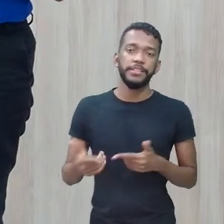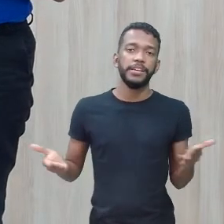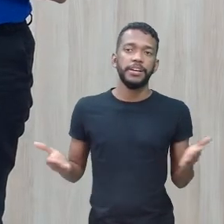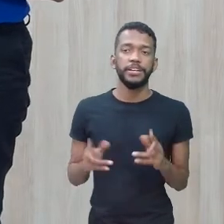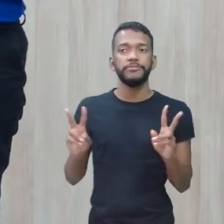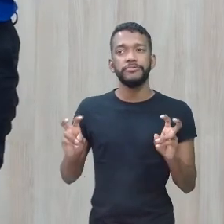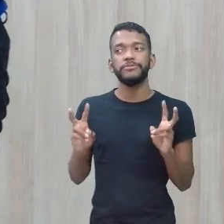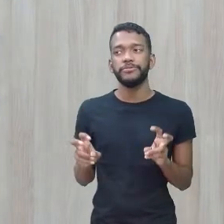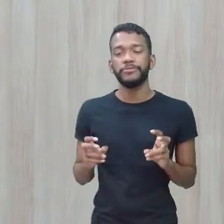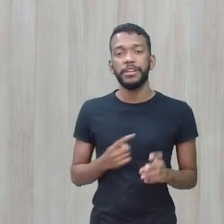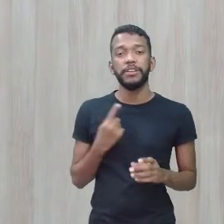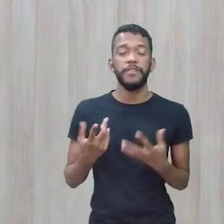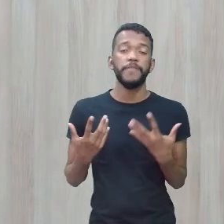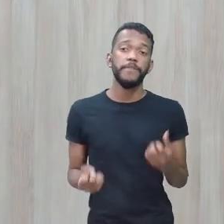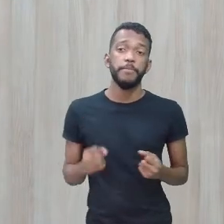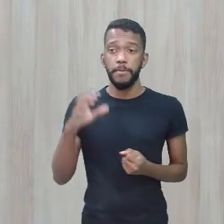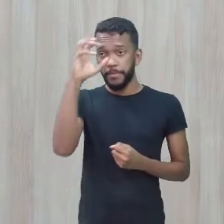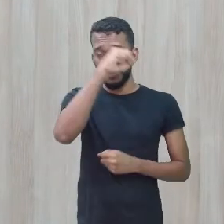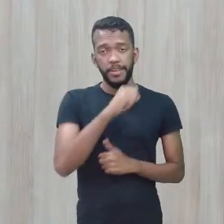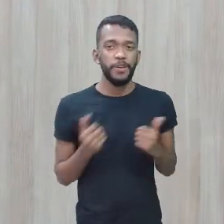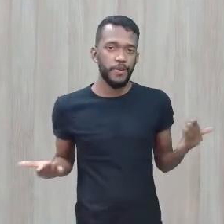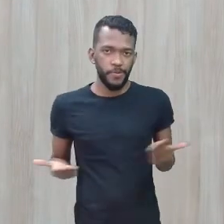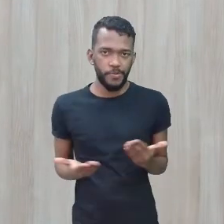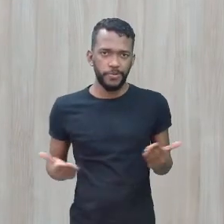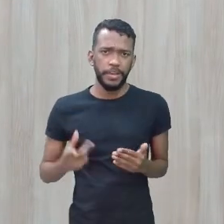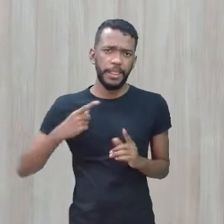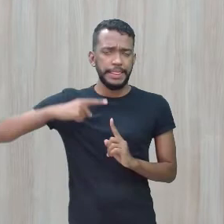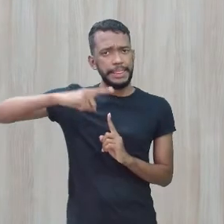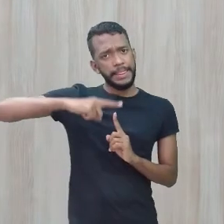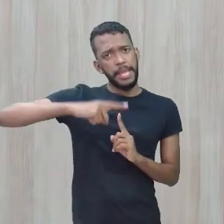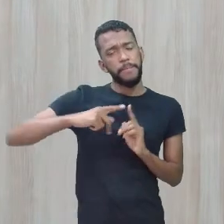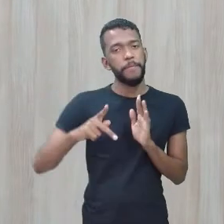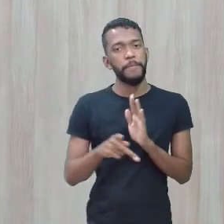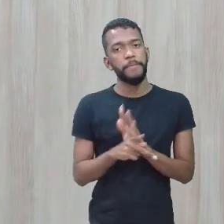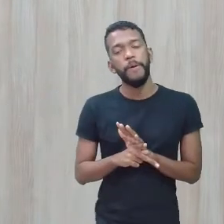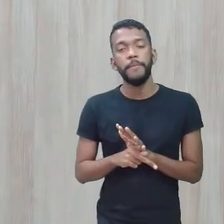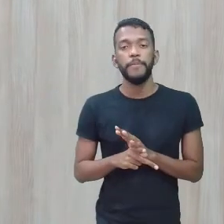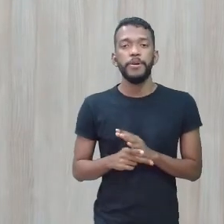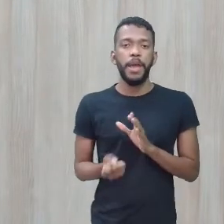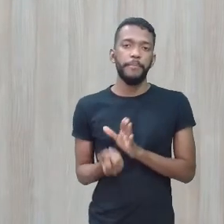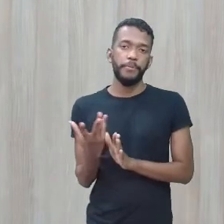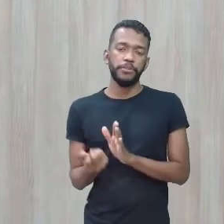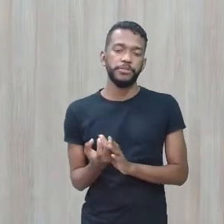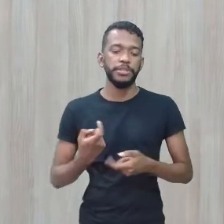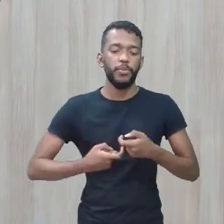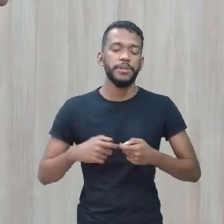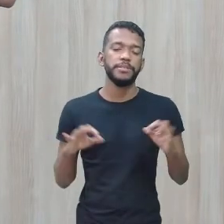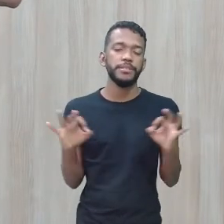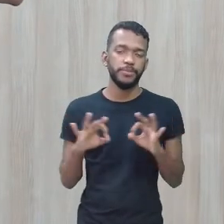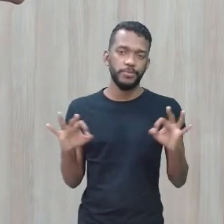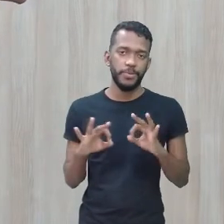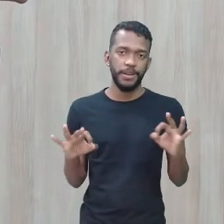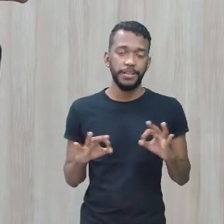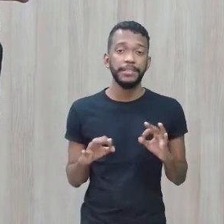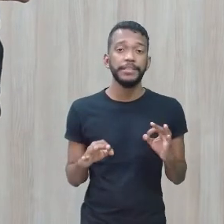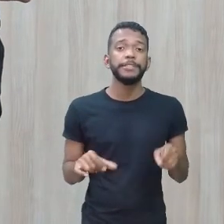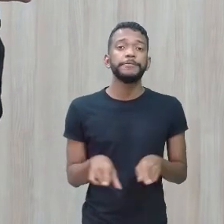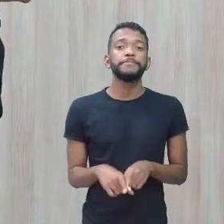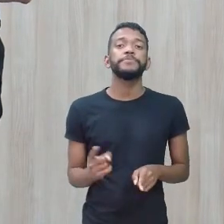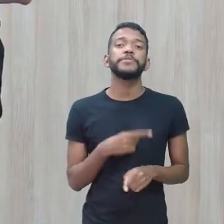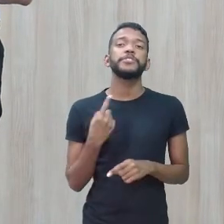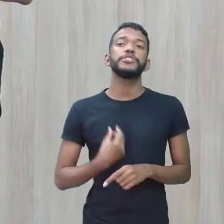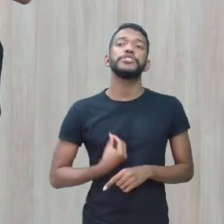do assunto que nós aprendemos hoje, os tipos de reprodução assexuada, né? E nós demos